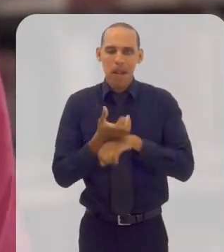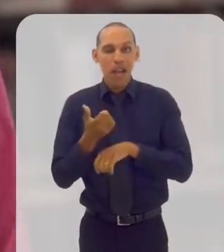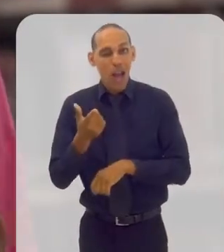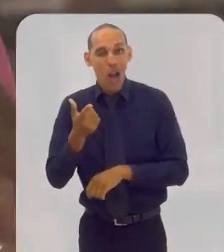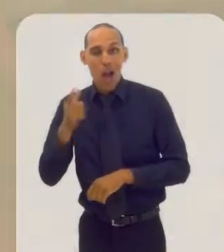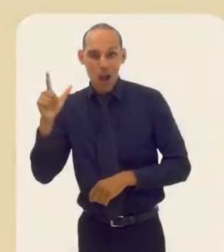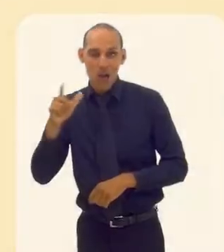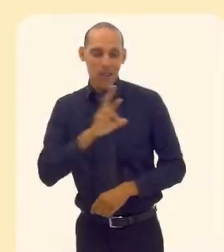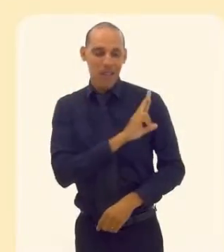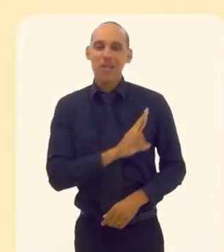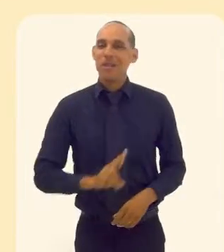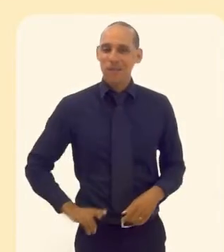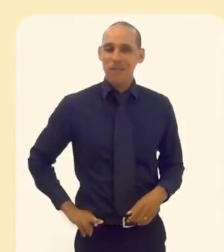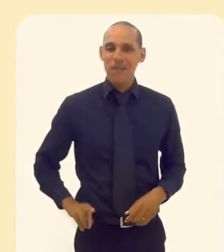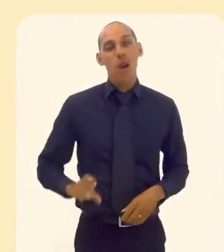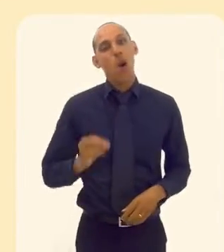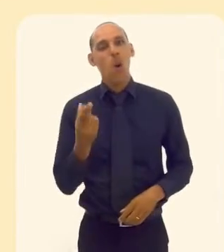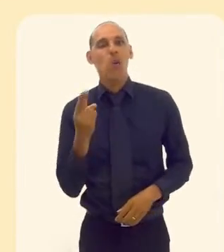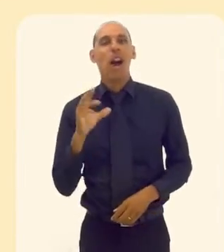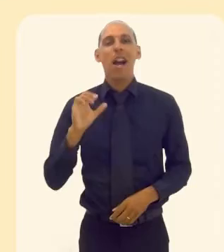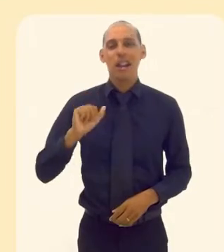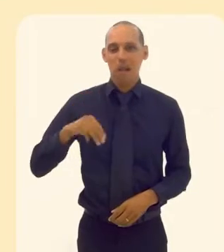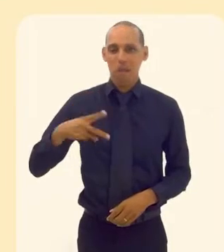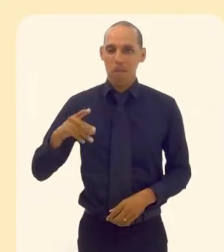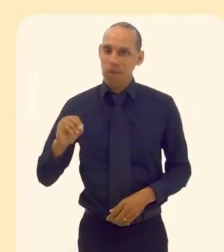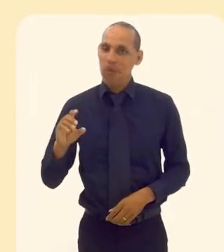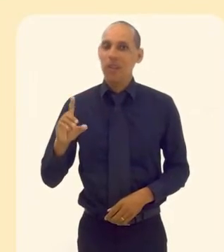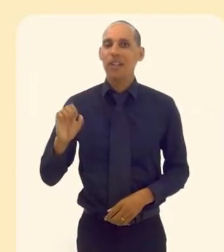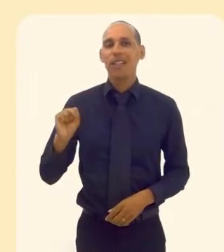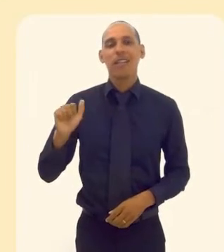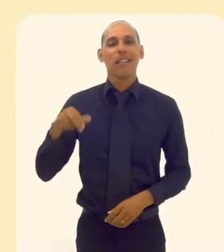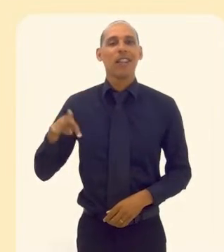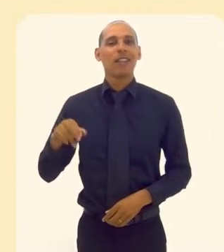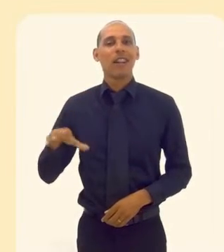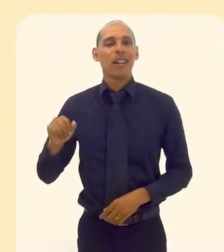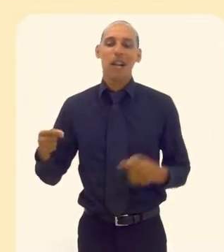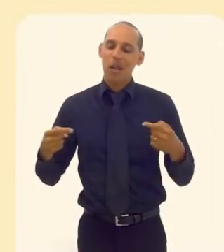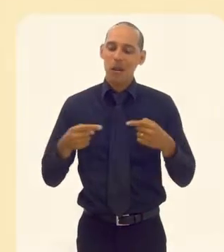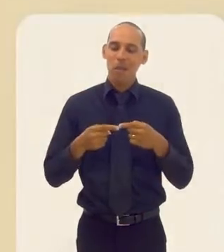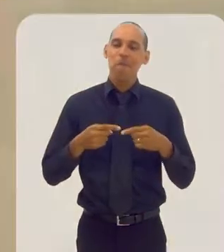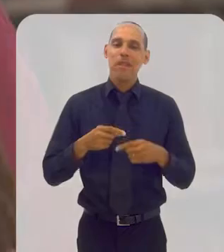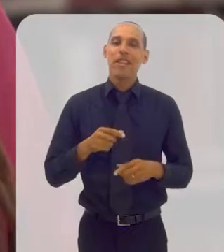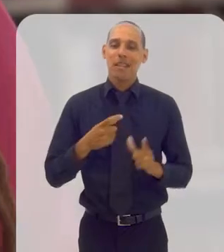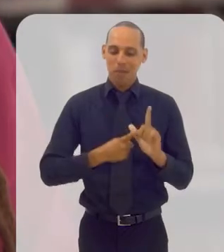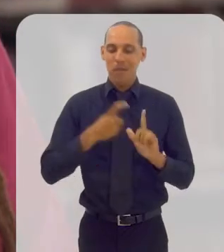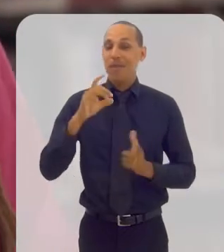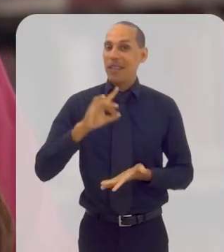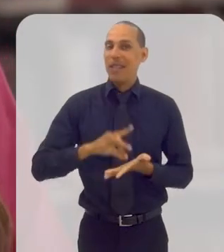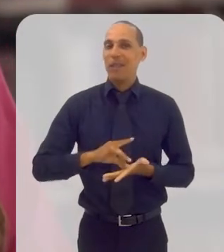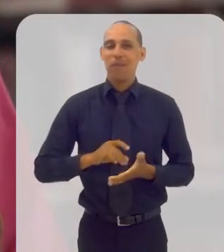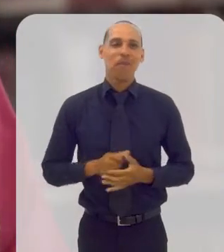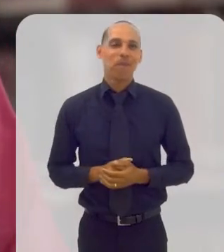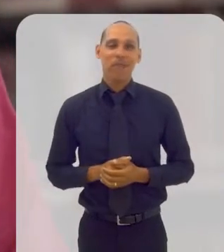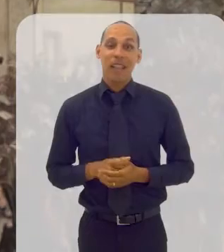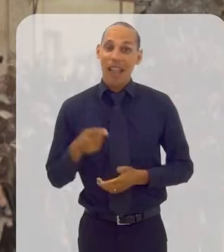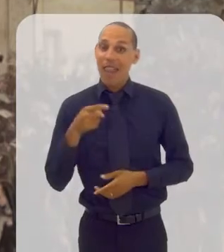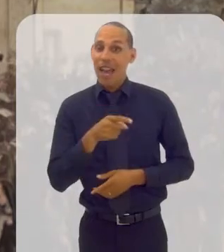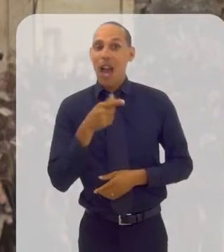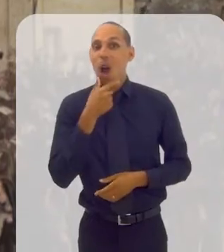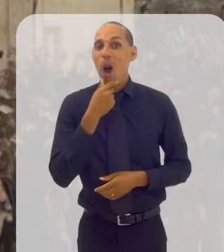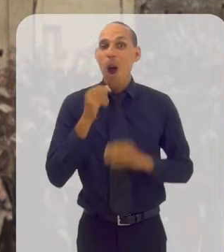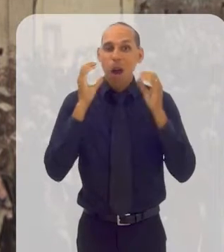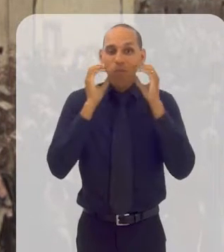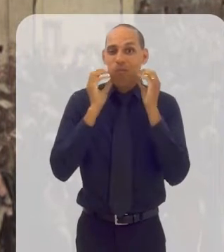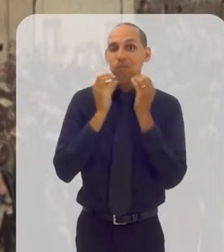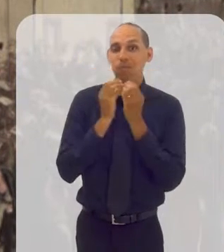praça chamada Praça da República, mas mais conhecida como Campo de Santana, que tem muito mais a ver com esse episódio da independência. Foi